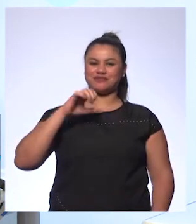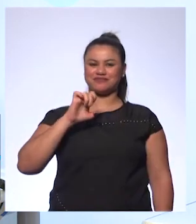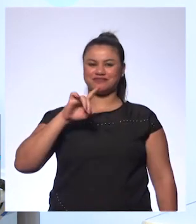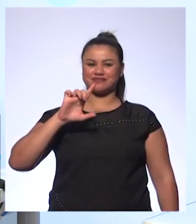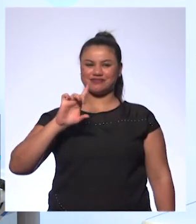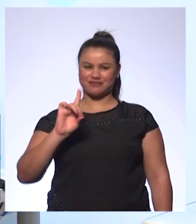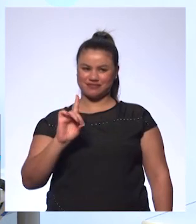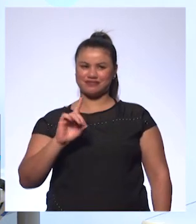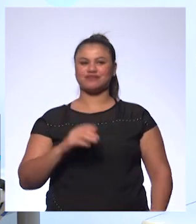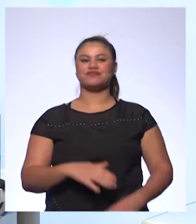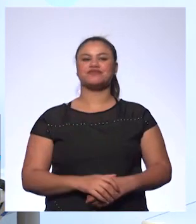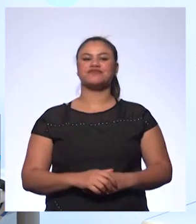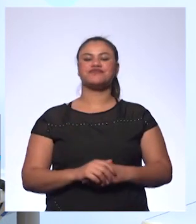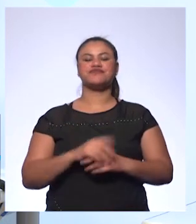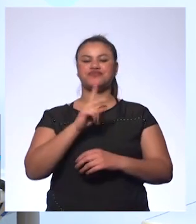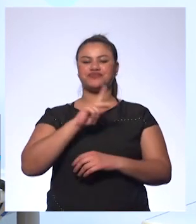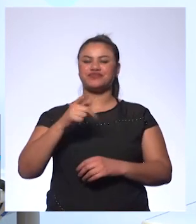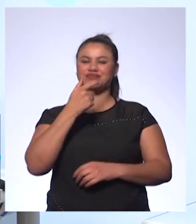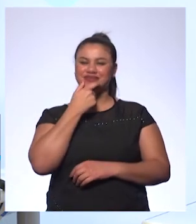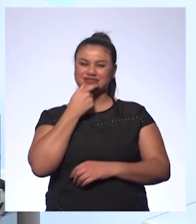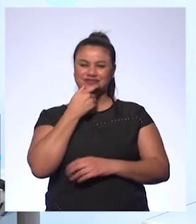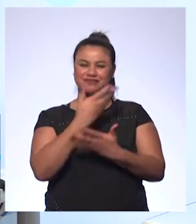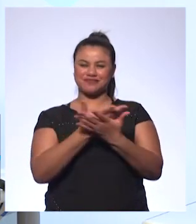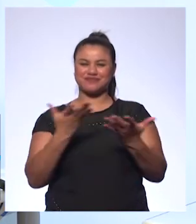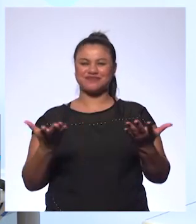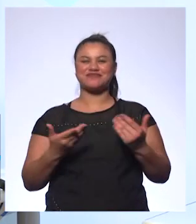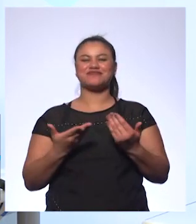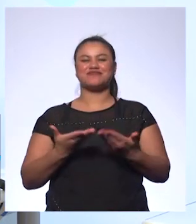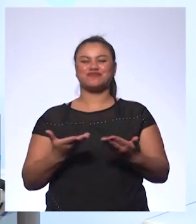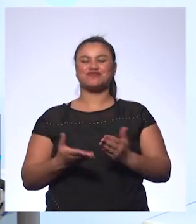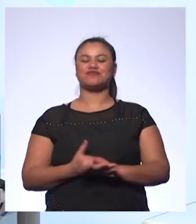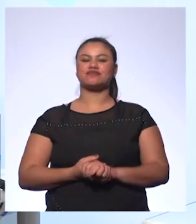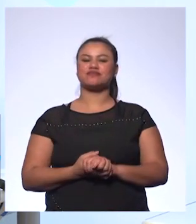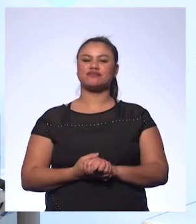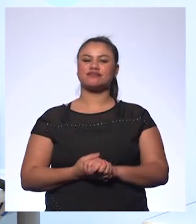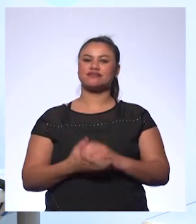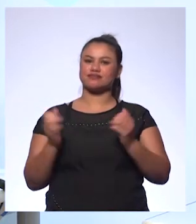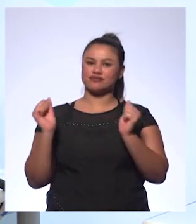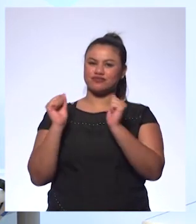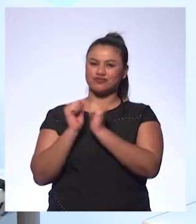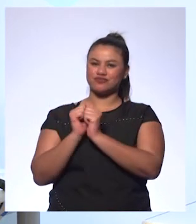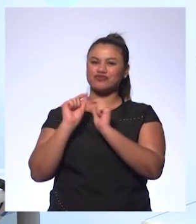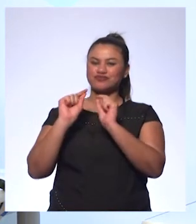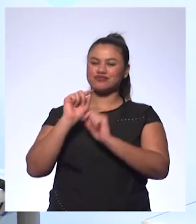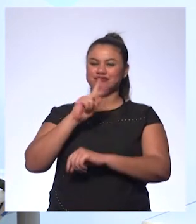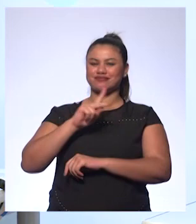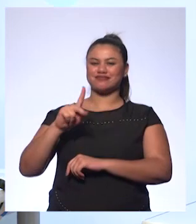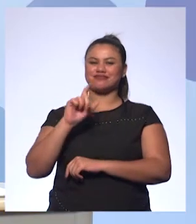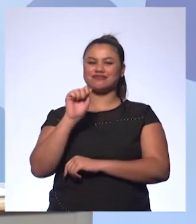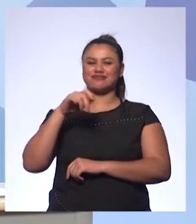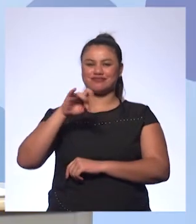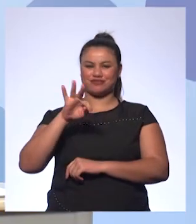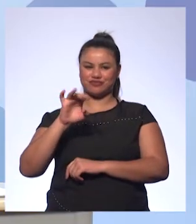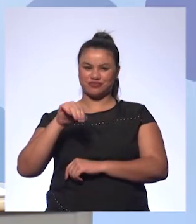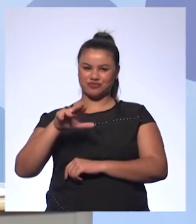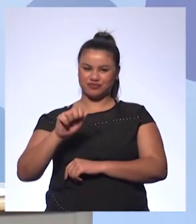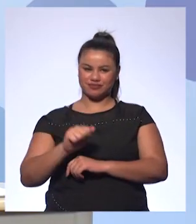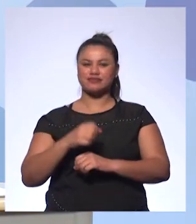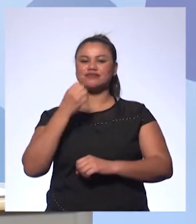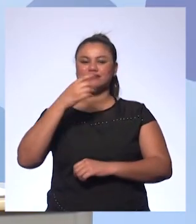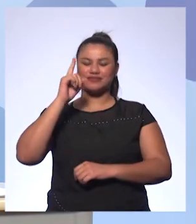sou professor Hélio Albion em wasted Youth Dave seria o professor de inglês vocês hoje with me I have you teacher Antónia Antónia